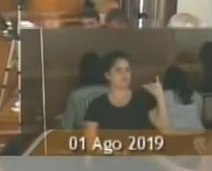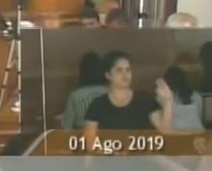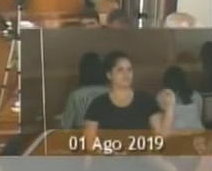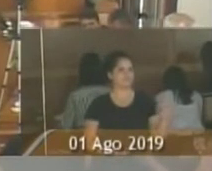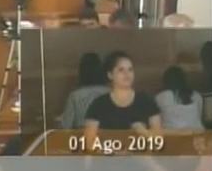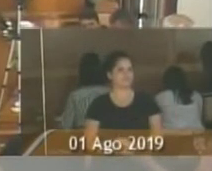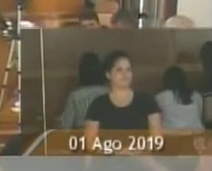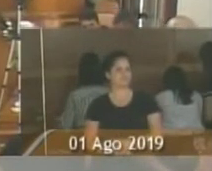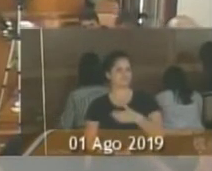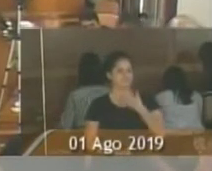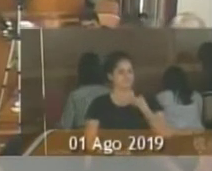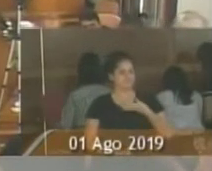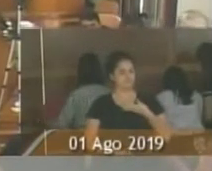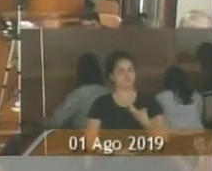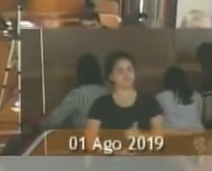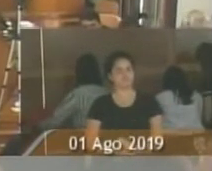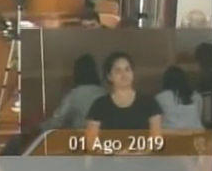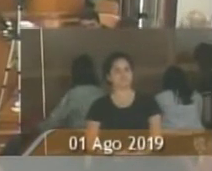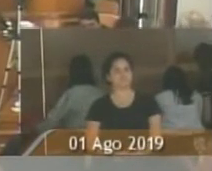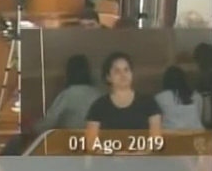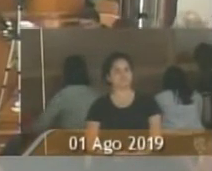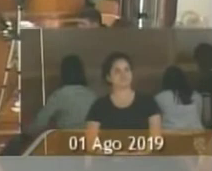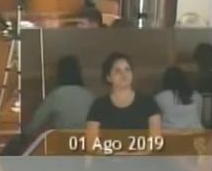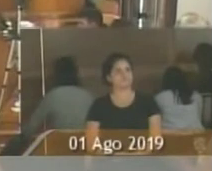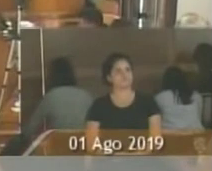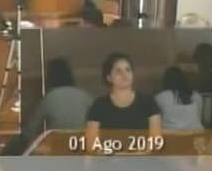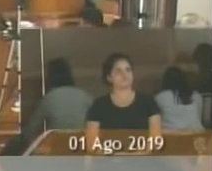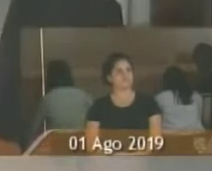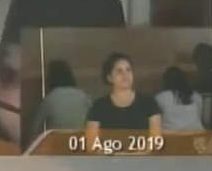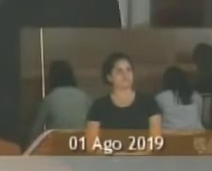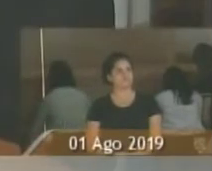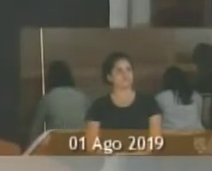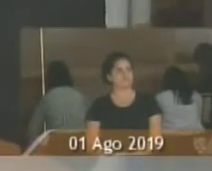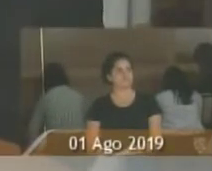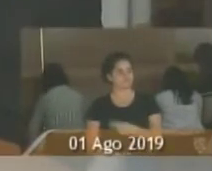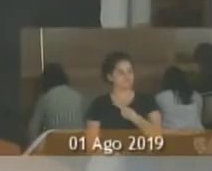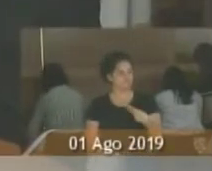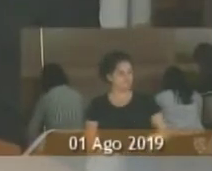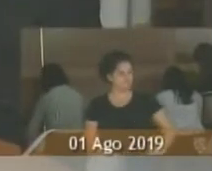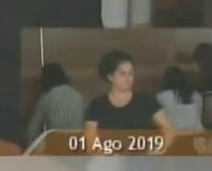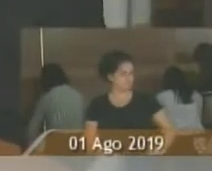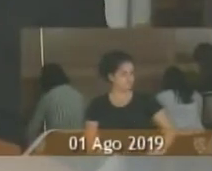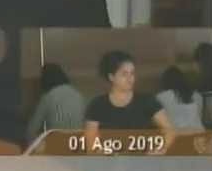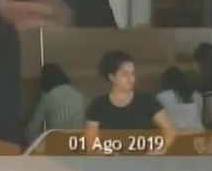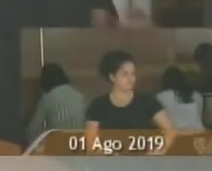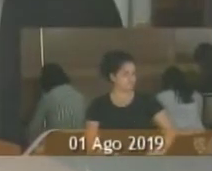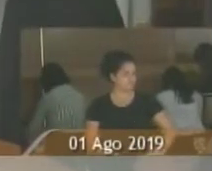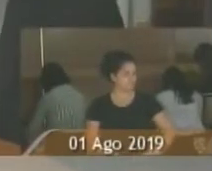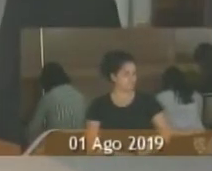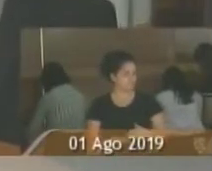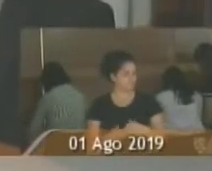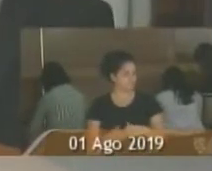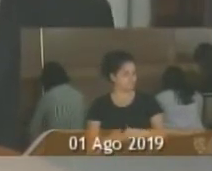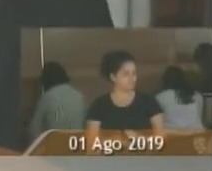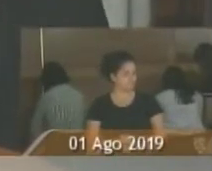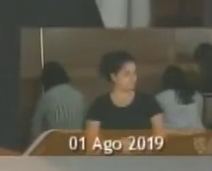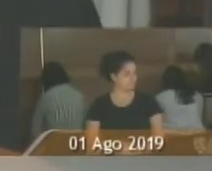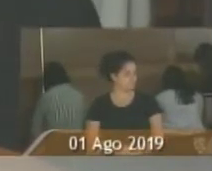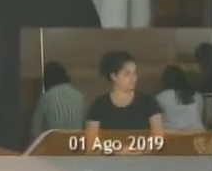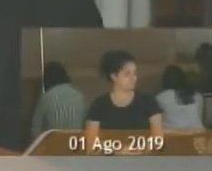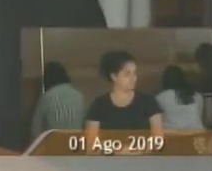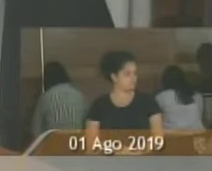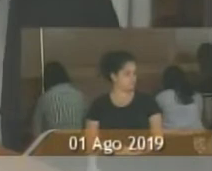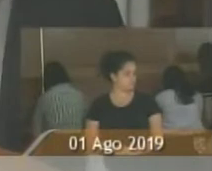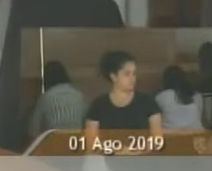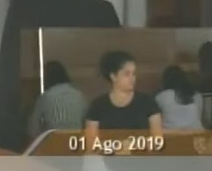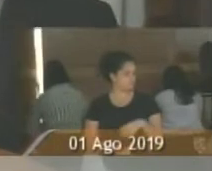parceiro, está no dia a dia com a gente. Senhor presidente, Só fazer aqui um cumprimento a uma fala